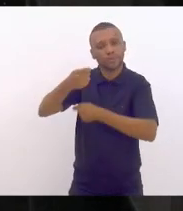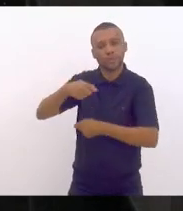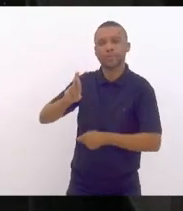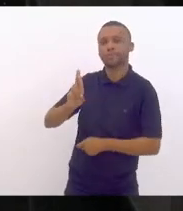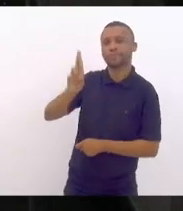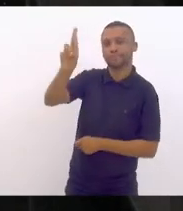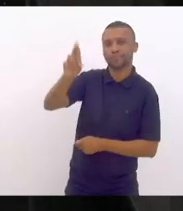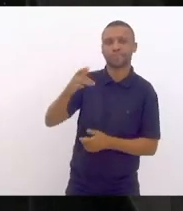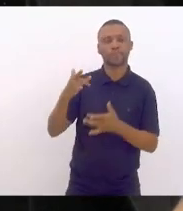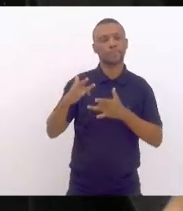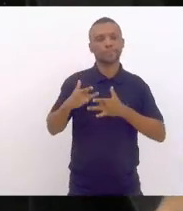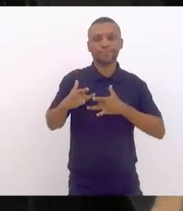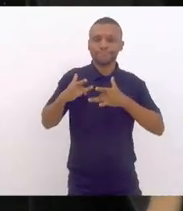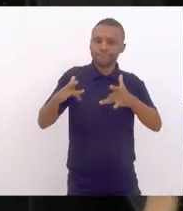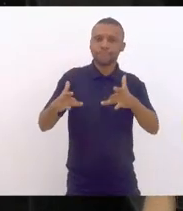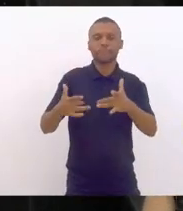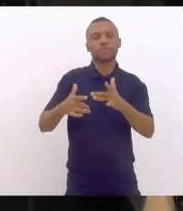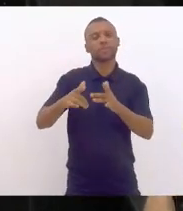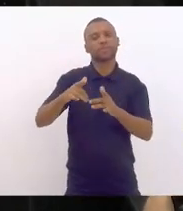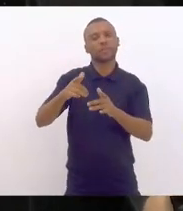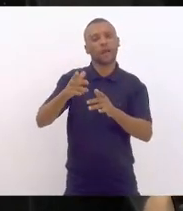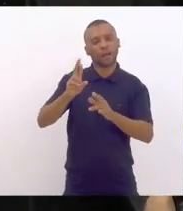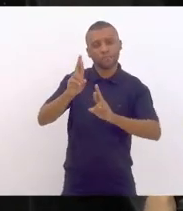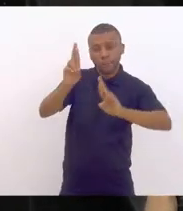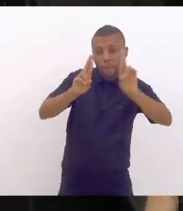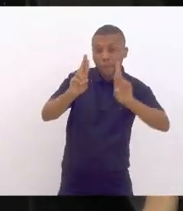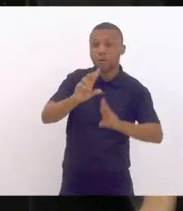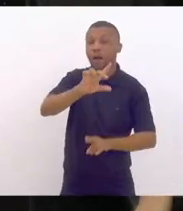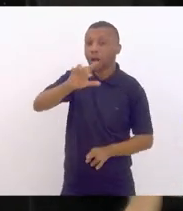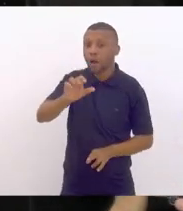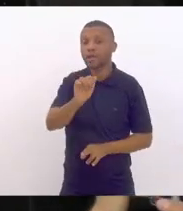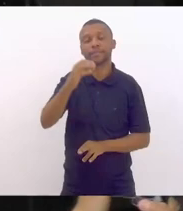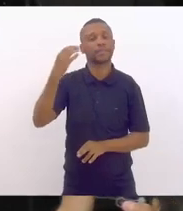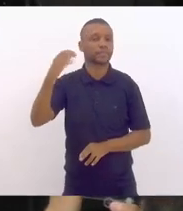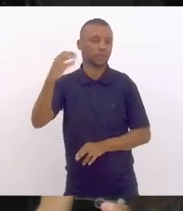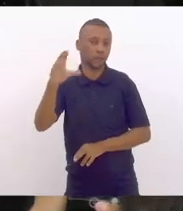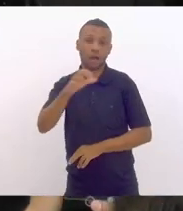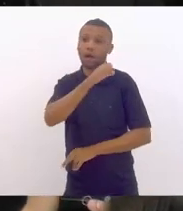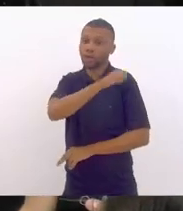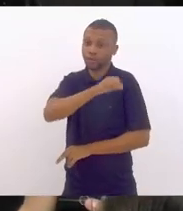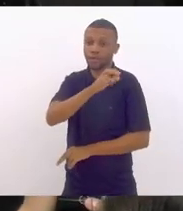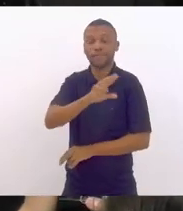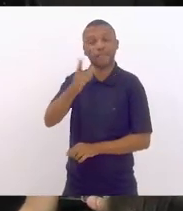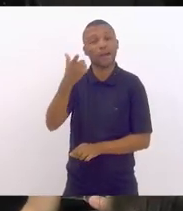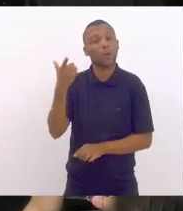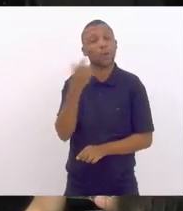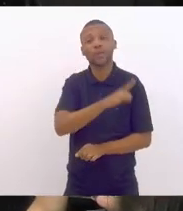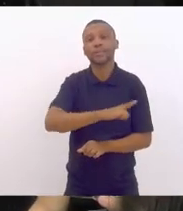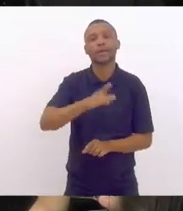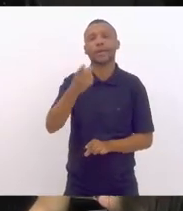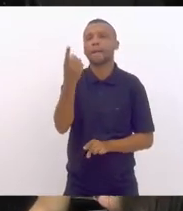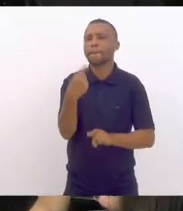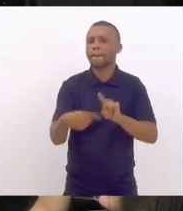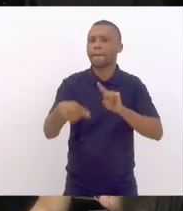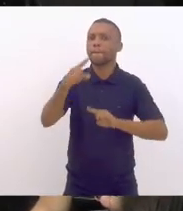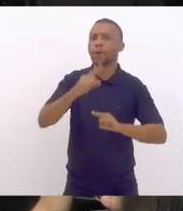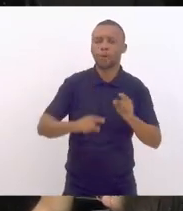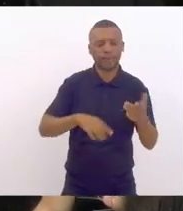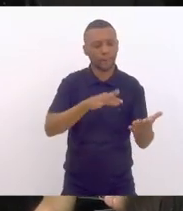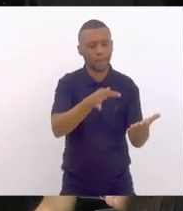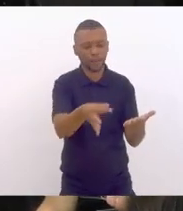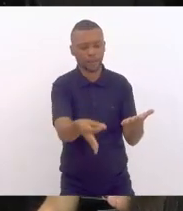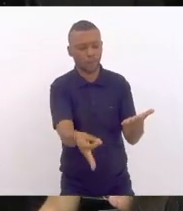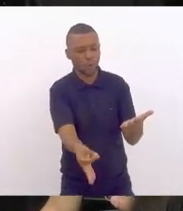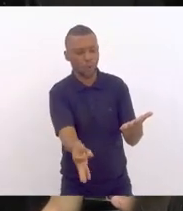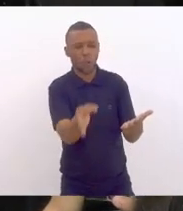fazer minha solidariedade aos Comerciantes de Niterói a população de Niterói o estado do Rio de Janeiro vai virar esta página vai virar esta página porque isto não é